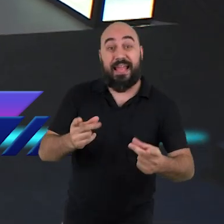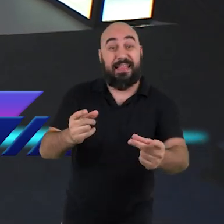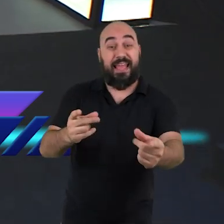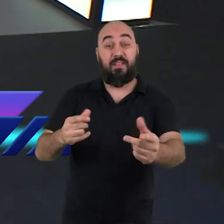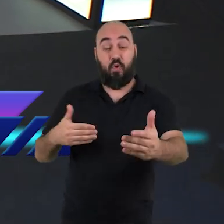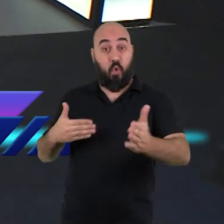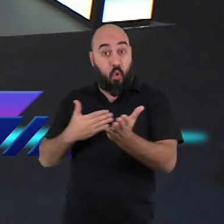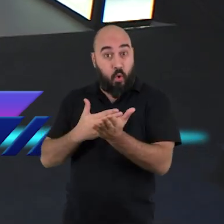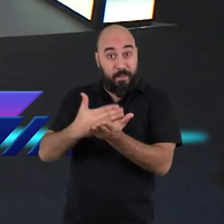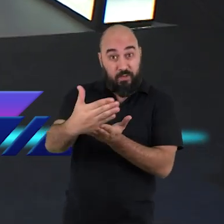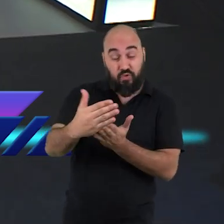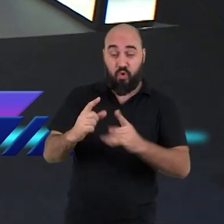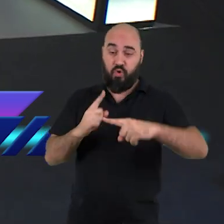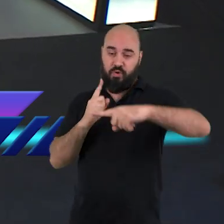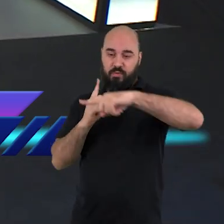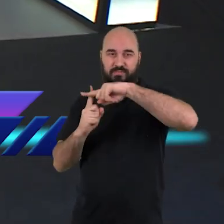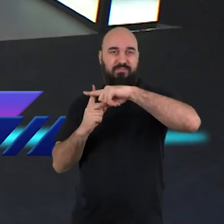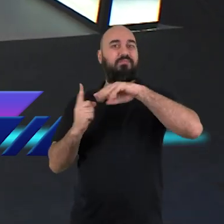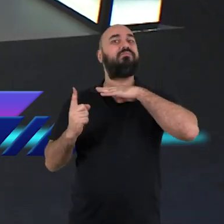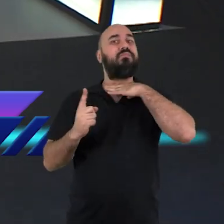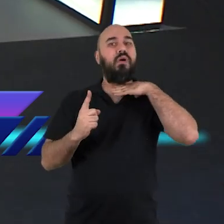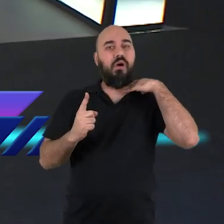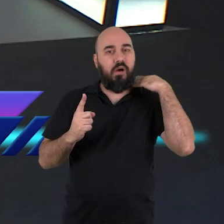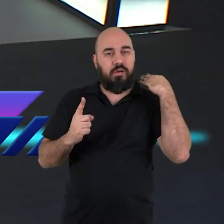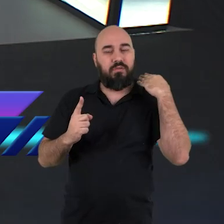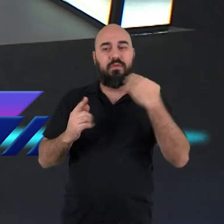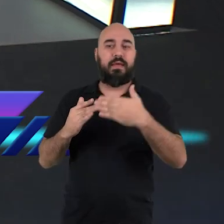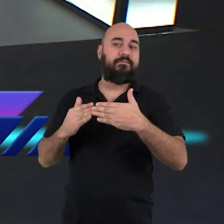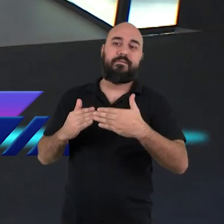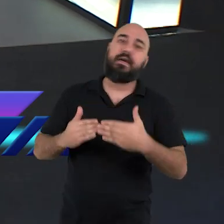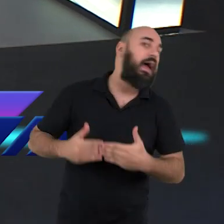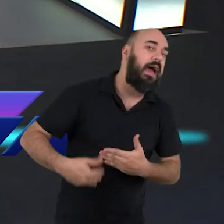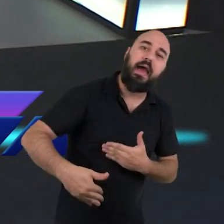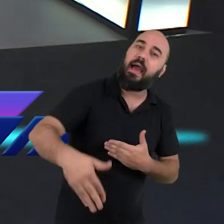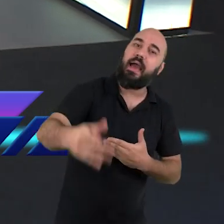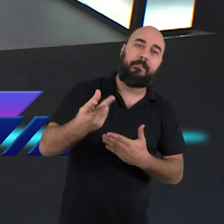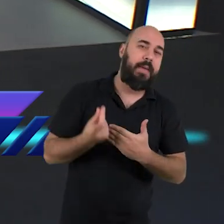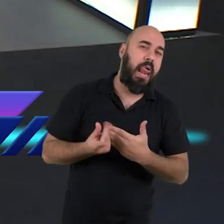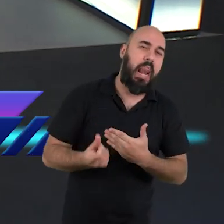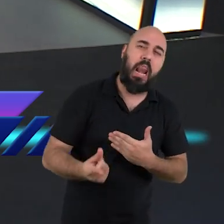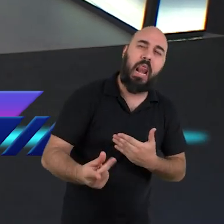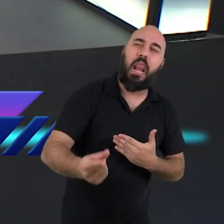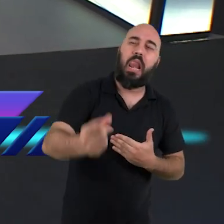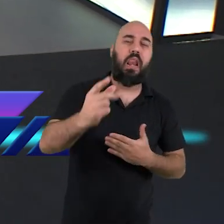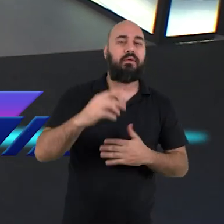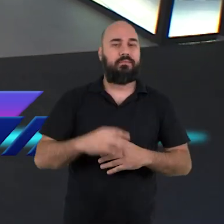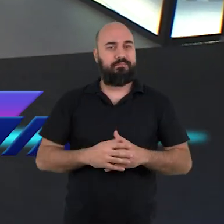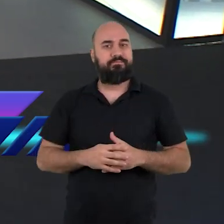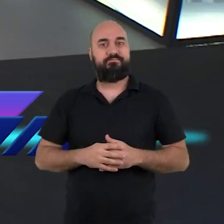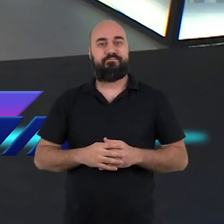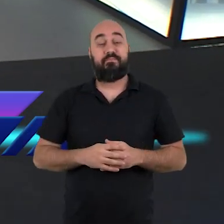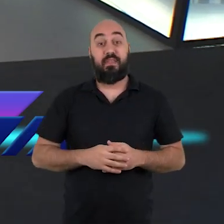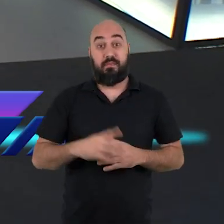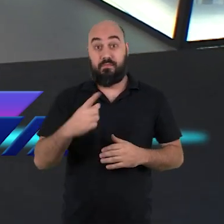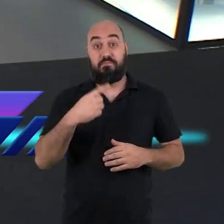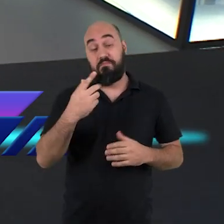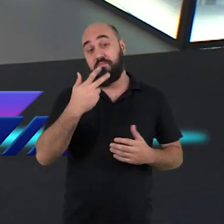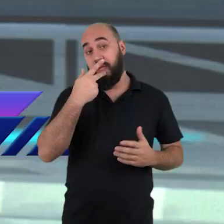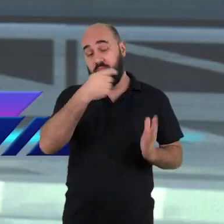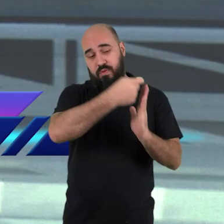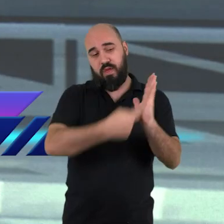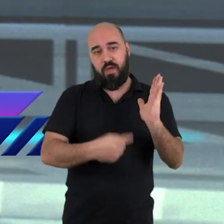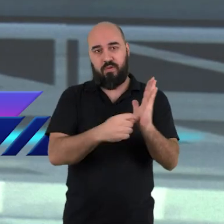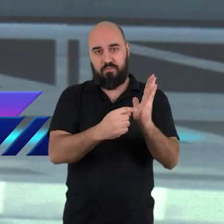toda a eternidade. Há na Bíblia um texto que diz que quando os salvos chegarem no